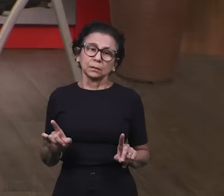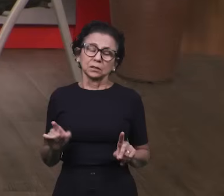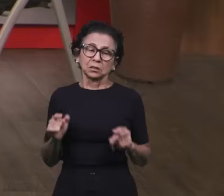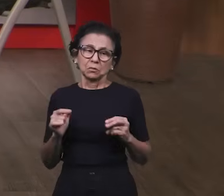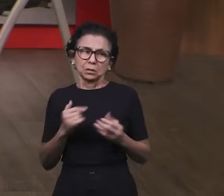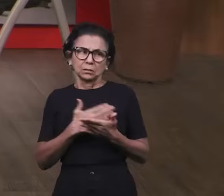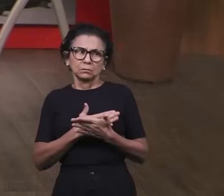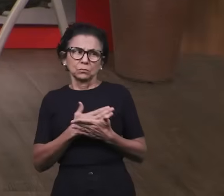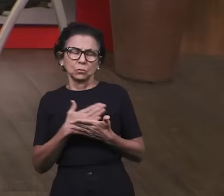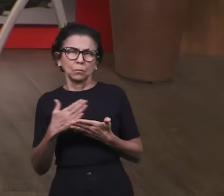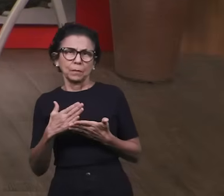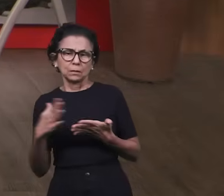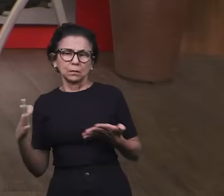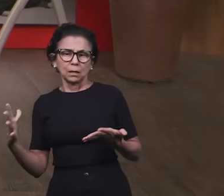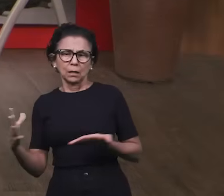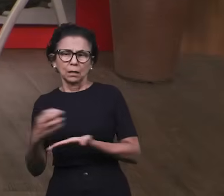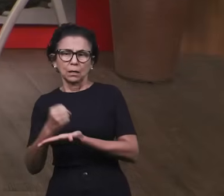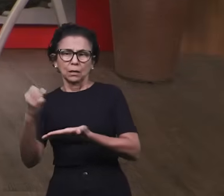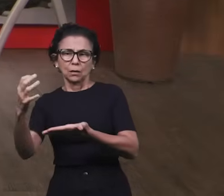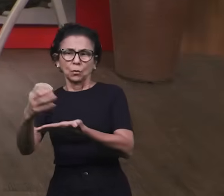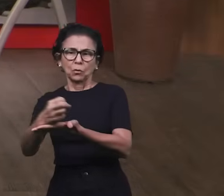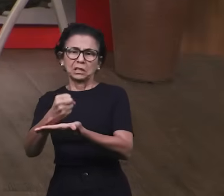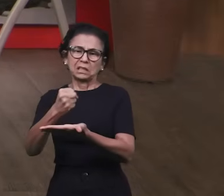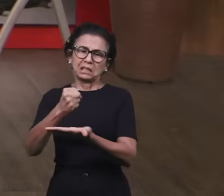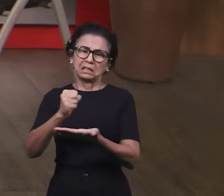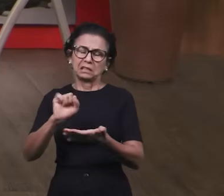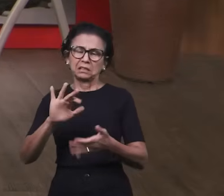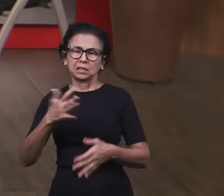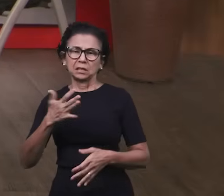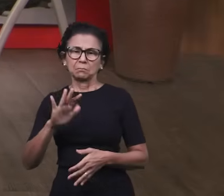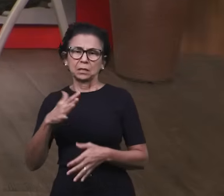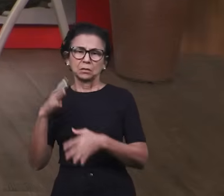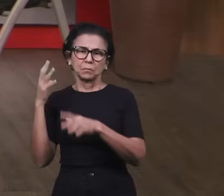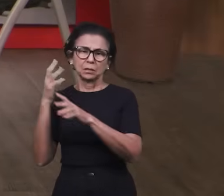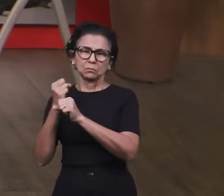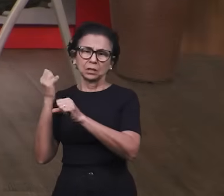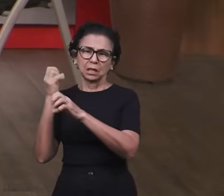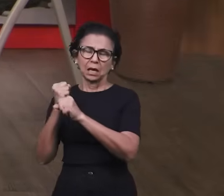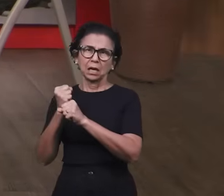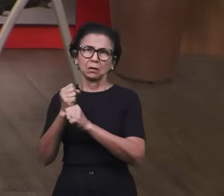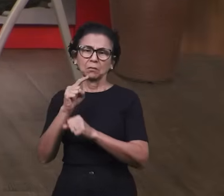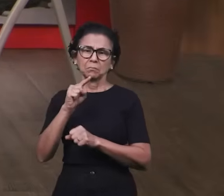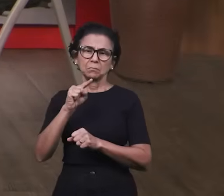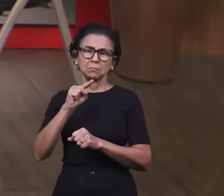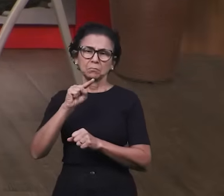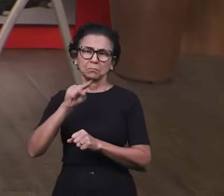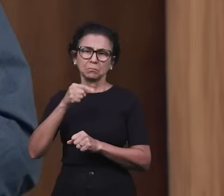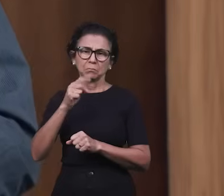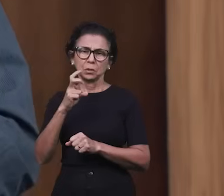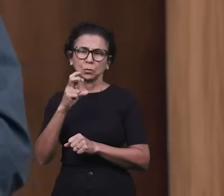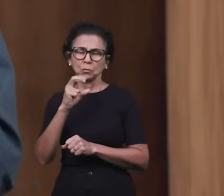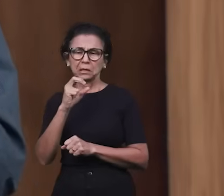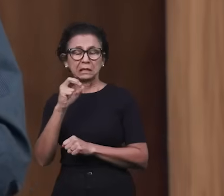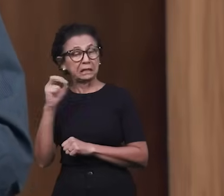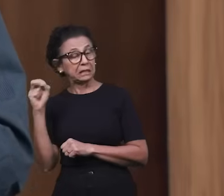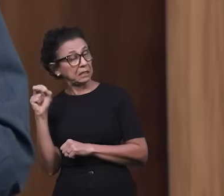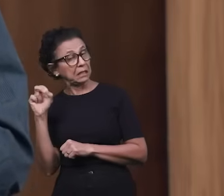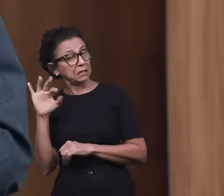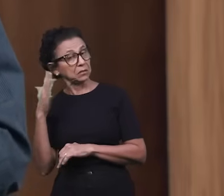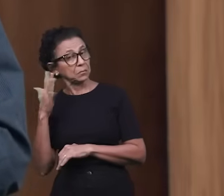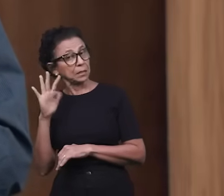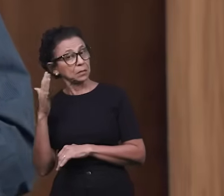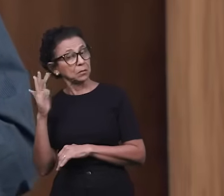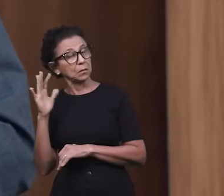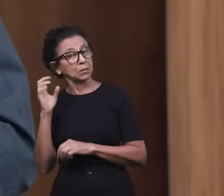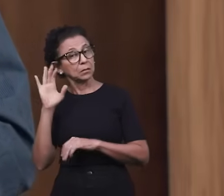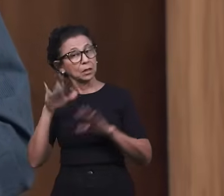contribuir com esse quadro, né? Que acho muito importante. Fico feliz, né? De poder ajudar. Muito bom. No programa